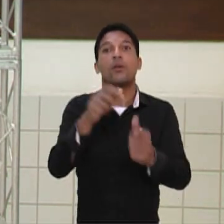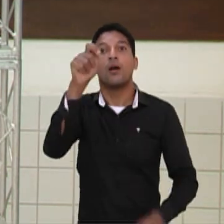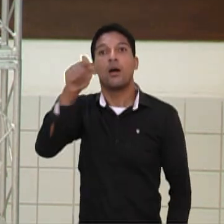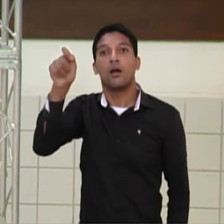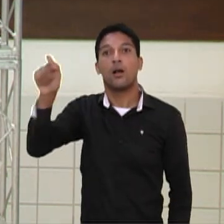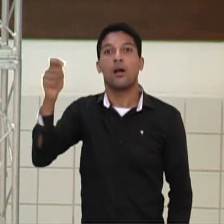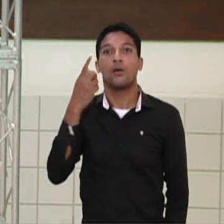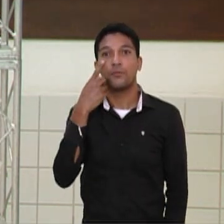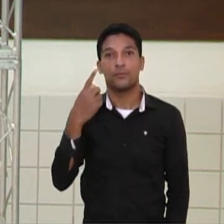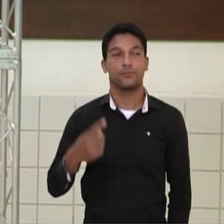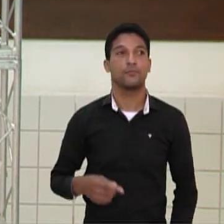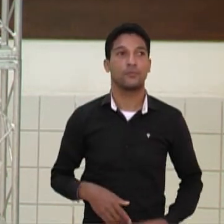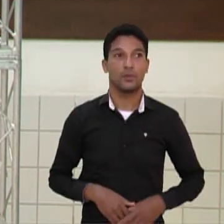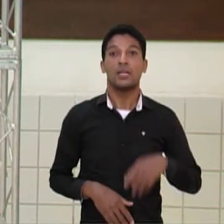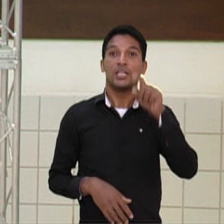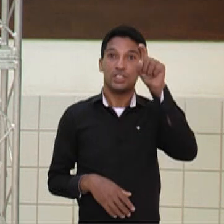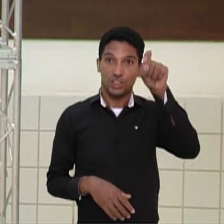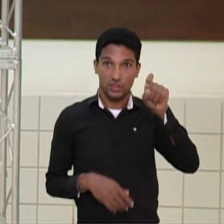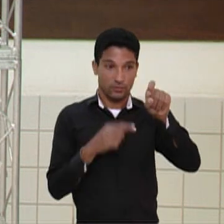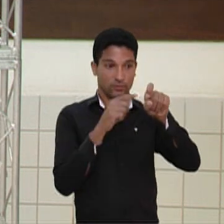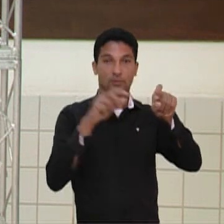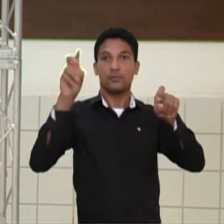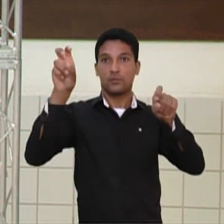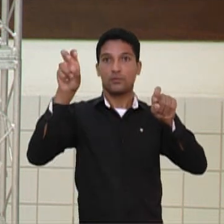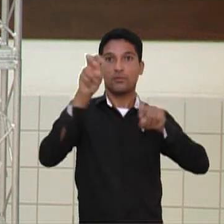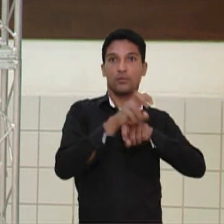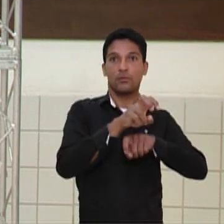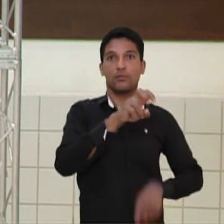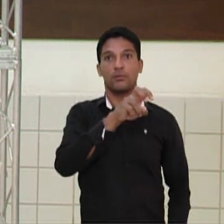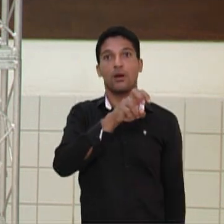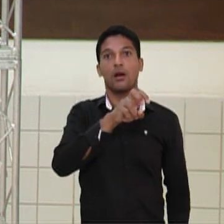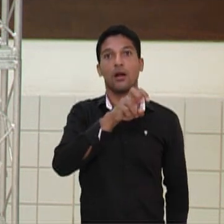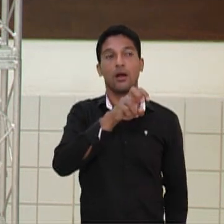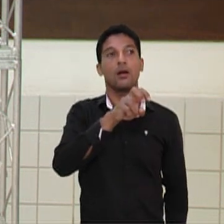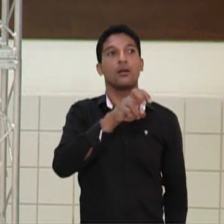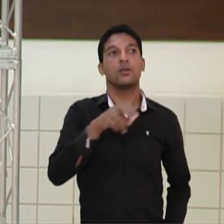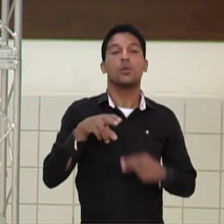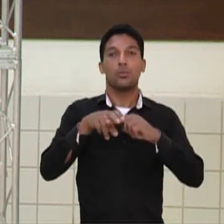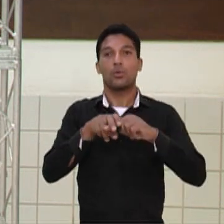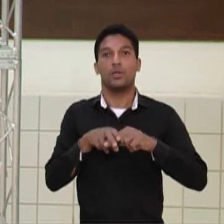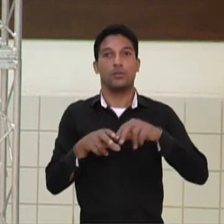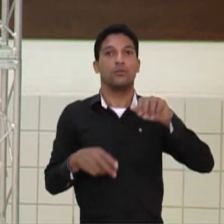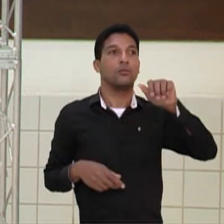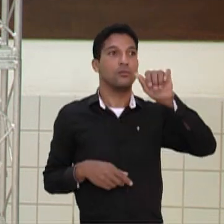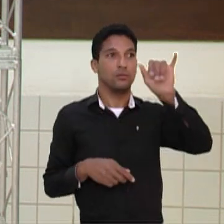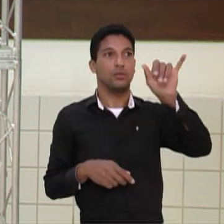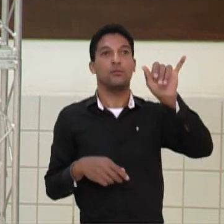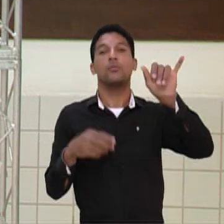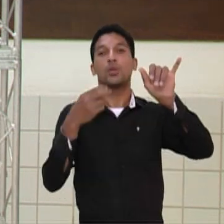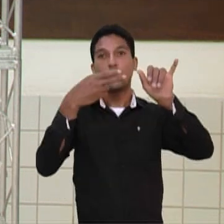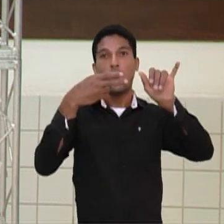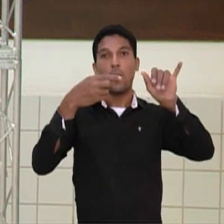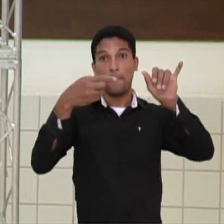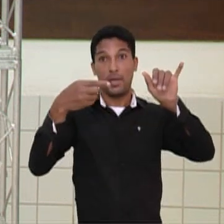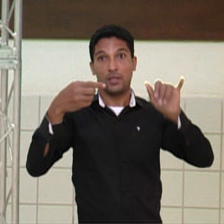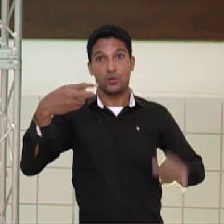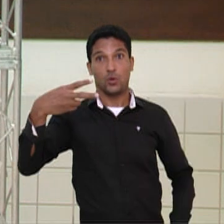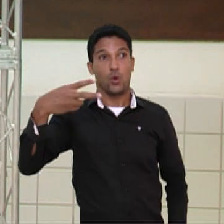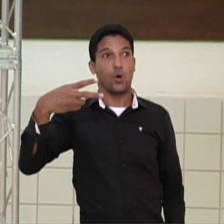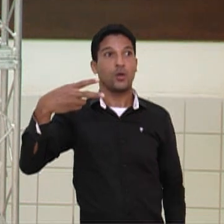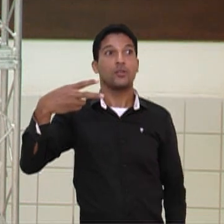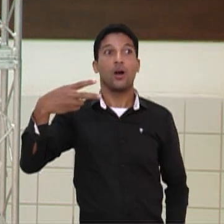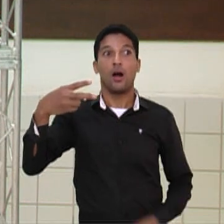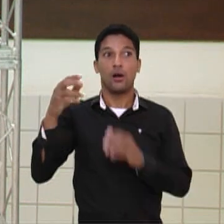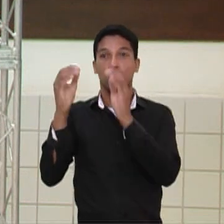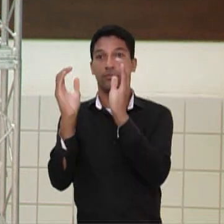Eu tenho que trocar x por 5. Então, y vai ser igual a menos 2, que vai multiplicar 5